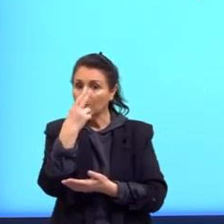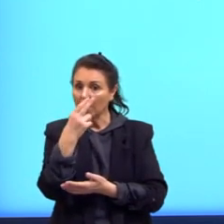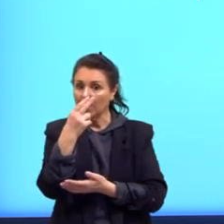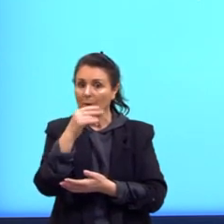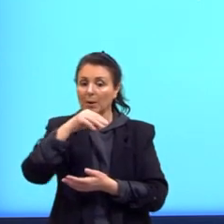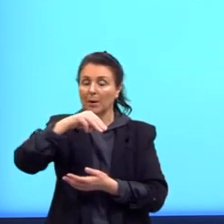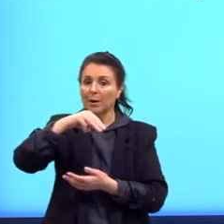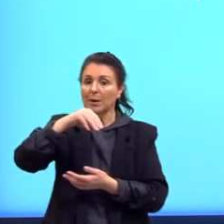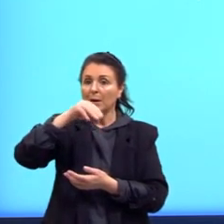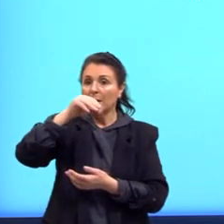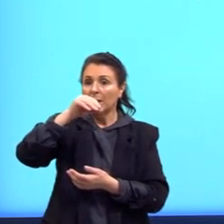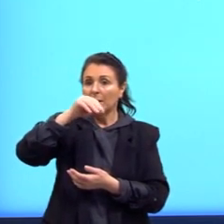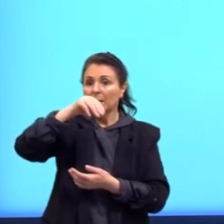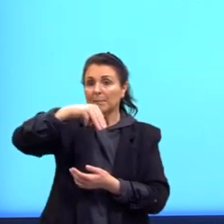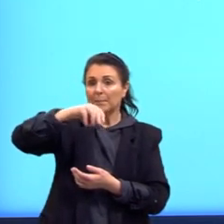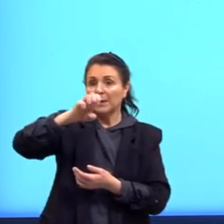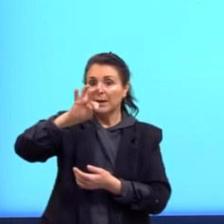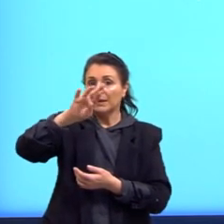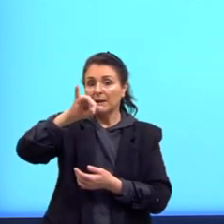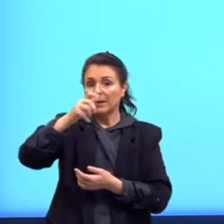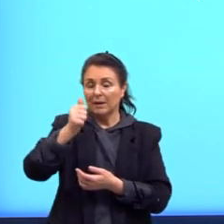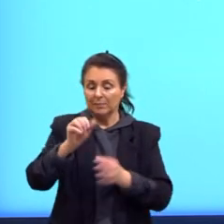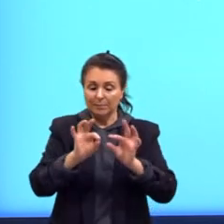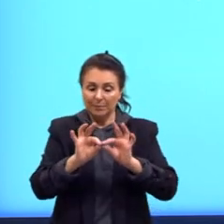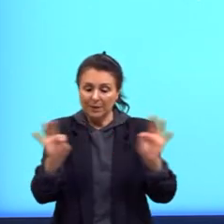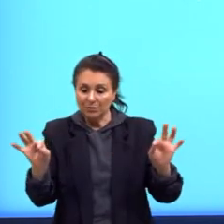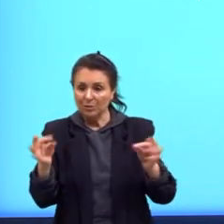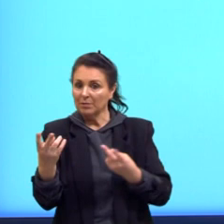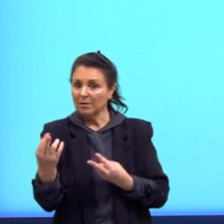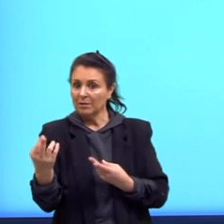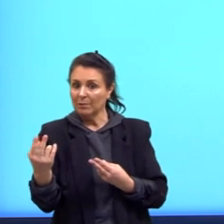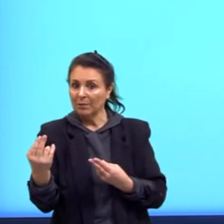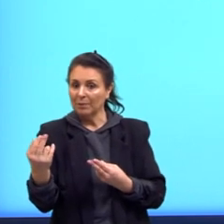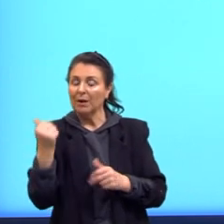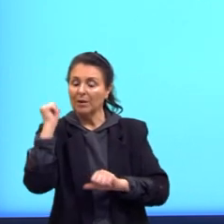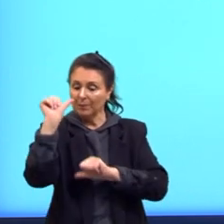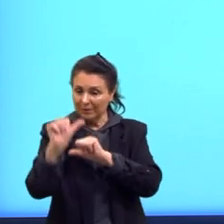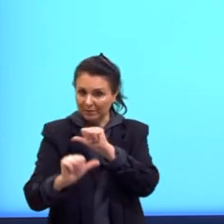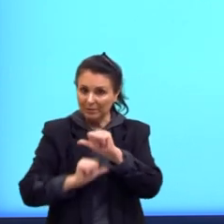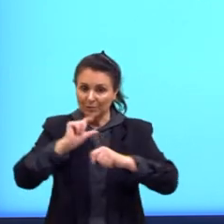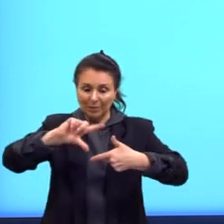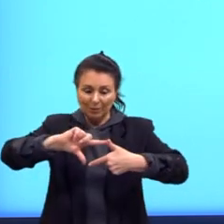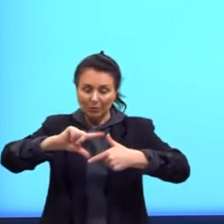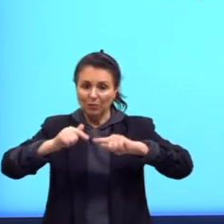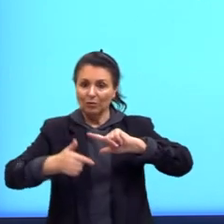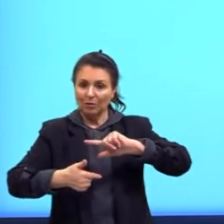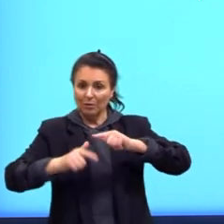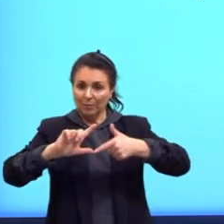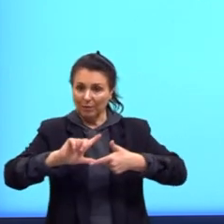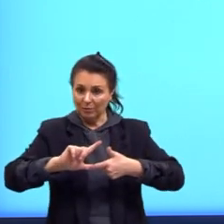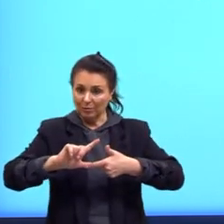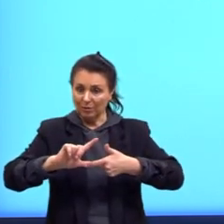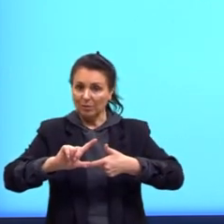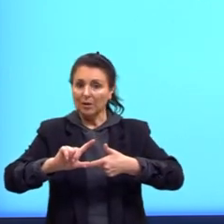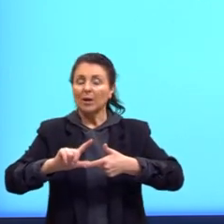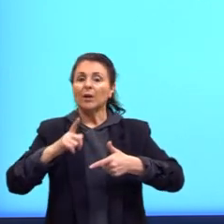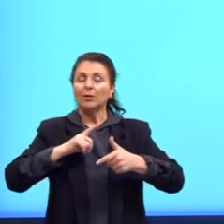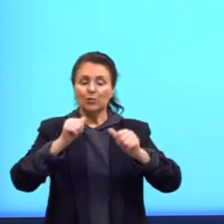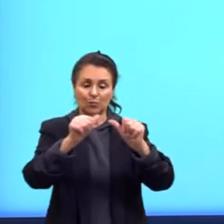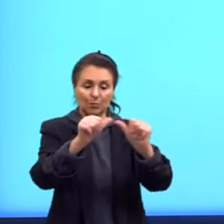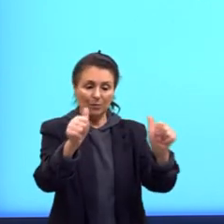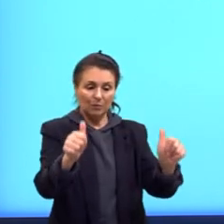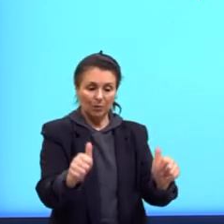medida então medida igual né Ela é uma transformação geométrica que transformam uma